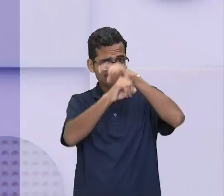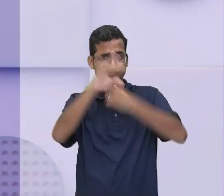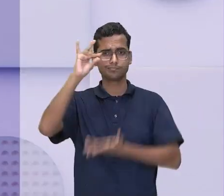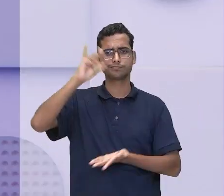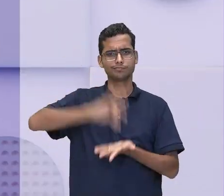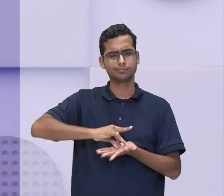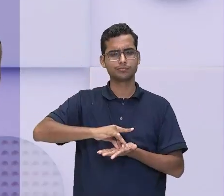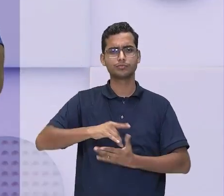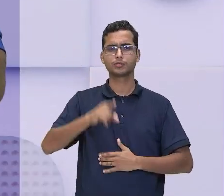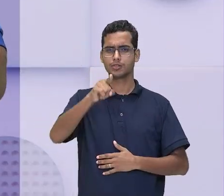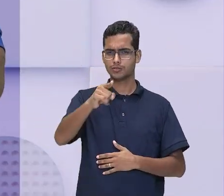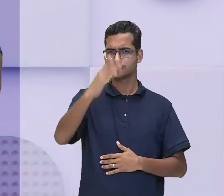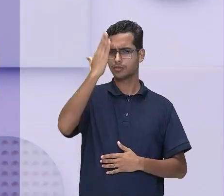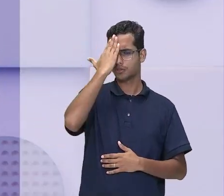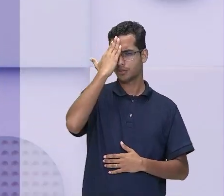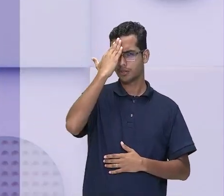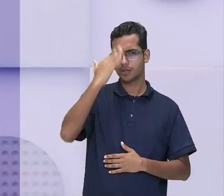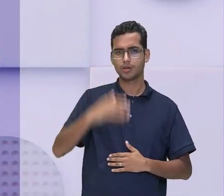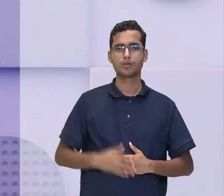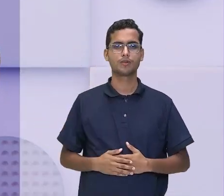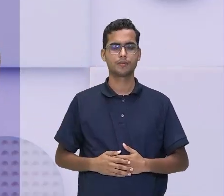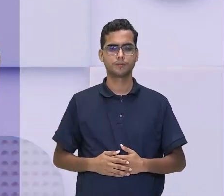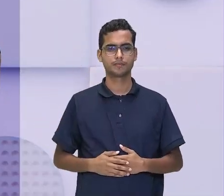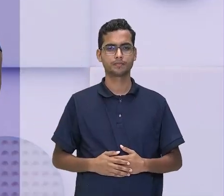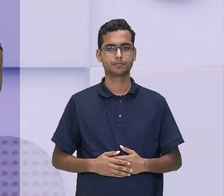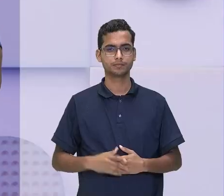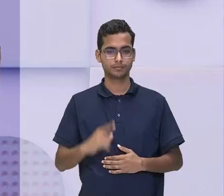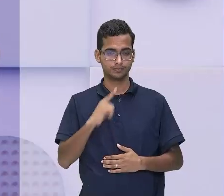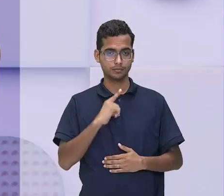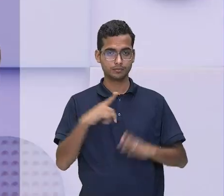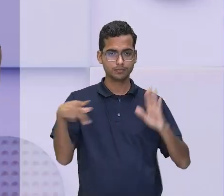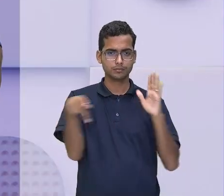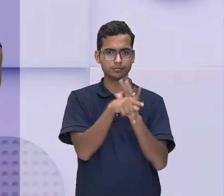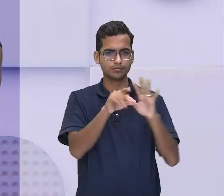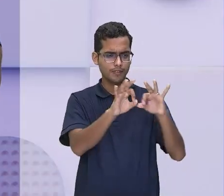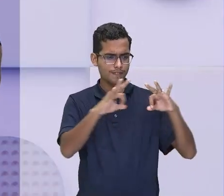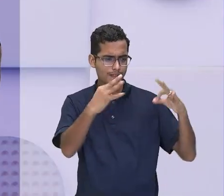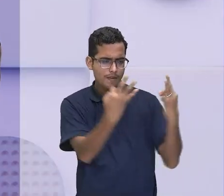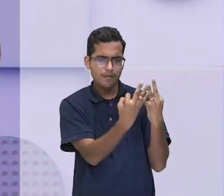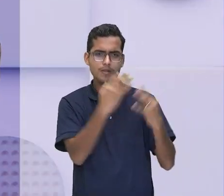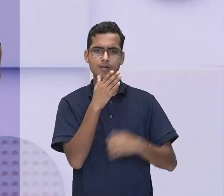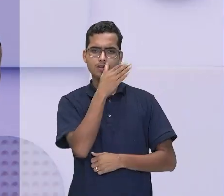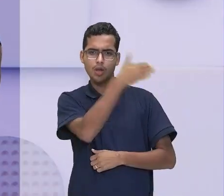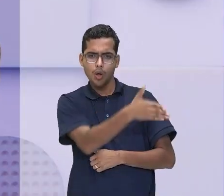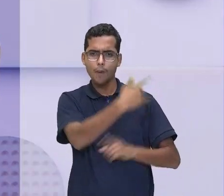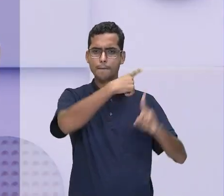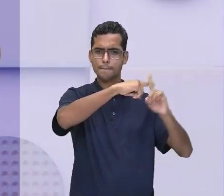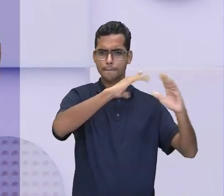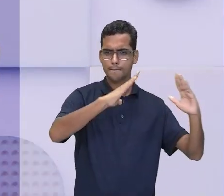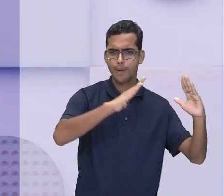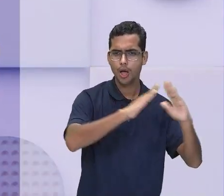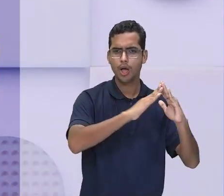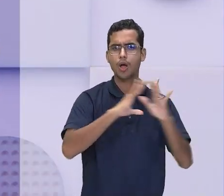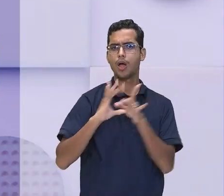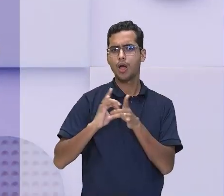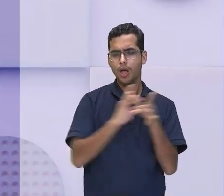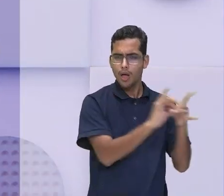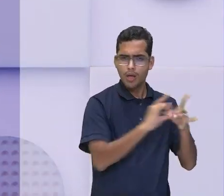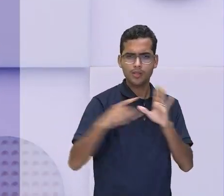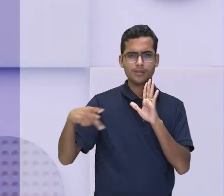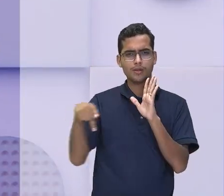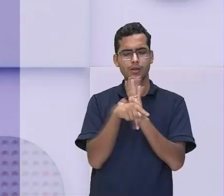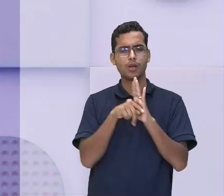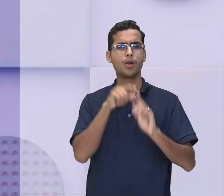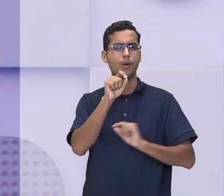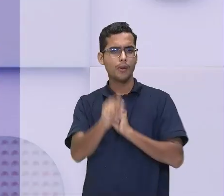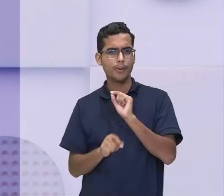Você, com certeza, já teve um familiar que já foi para o hospital e, nesse cenário bem dramático,